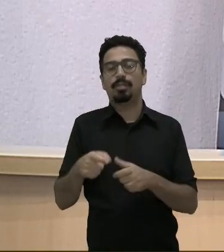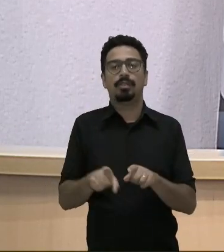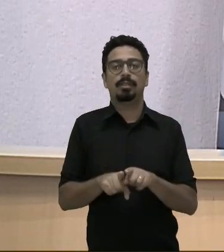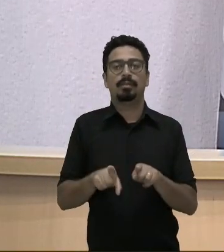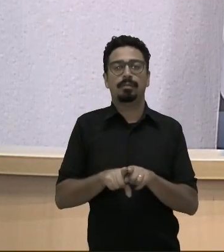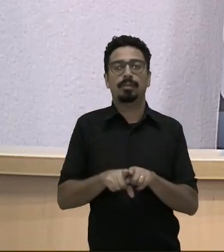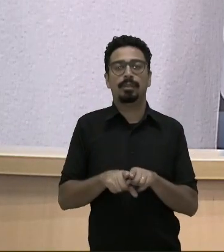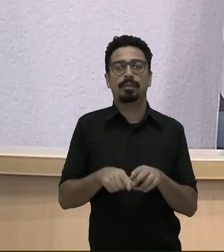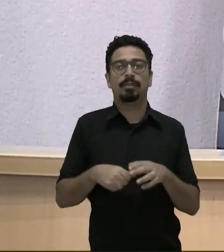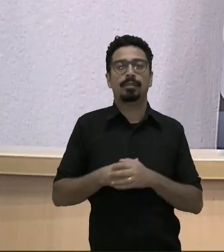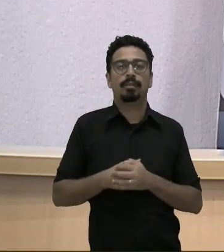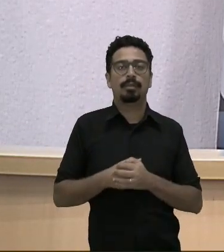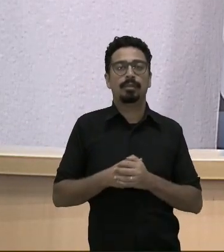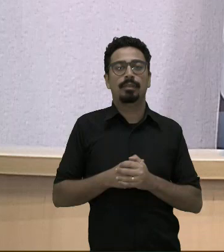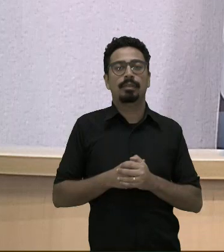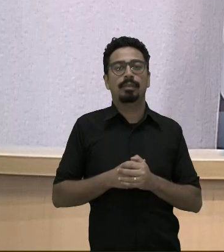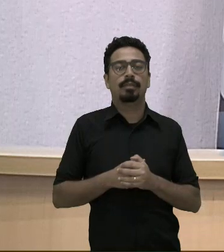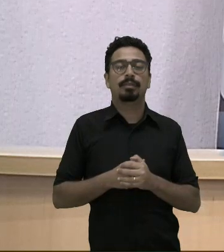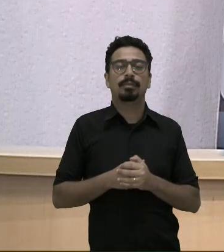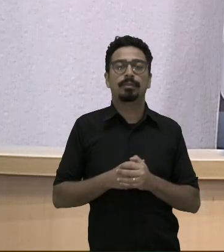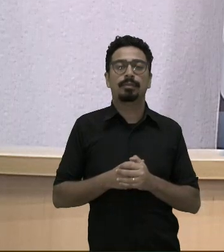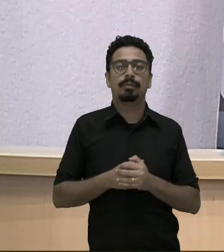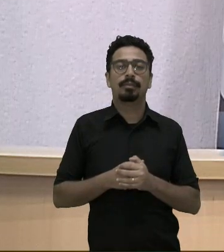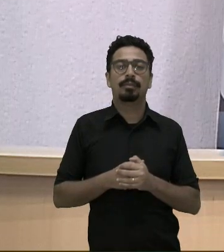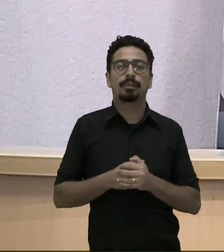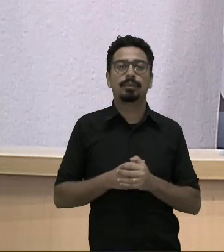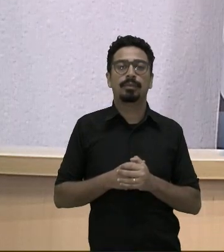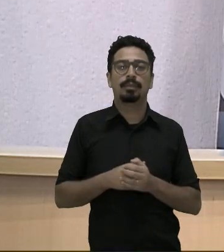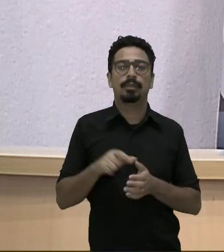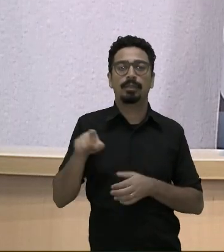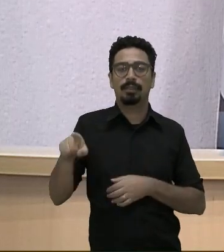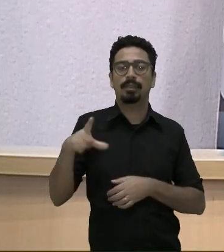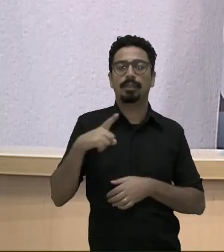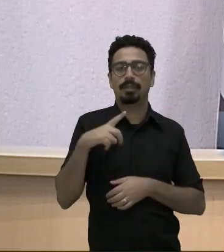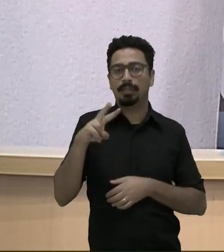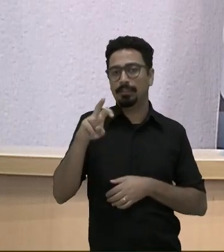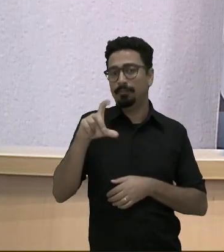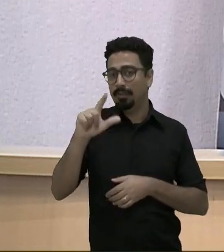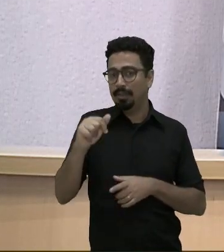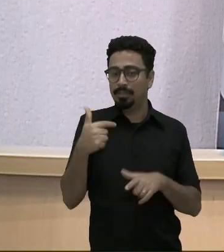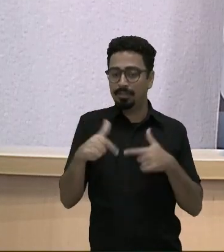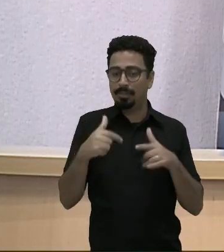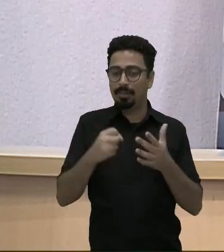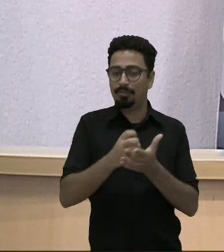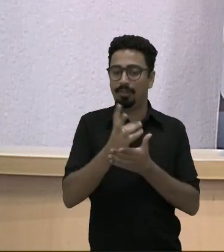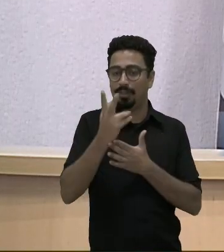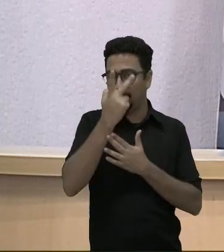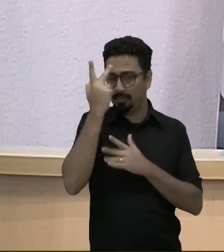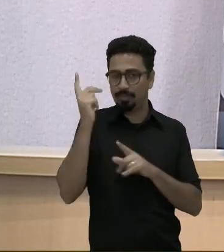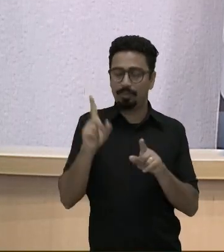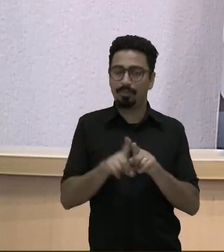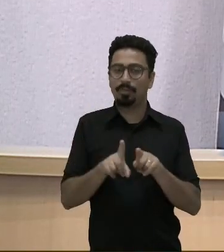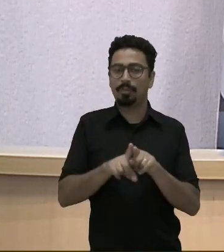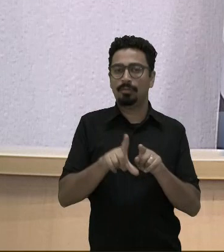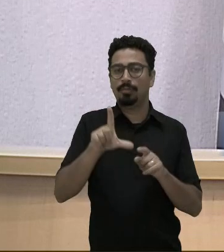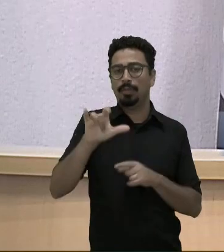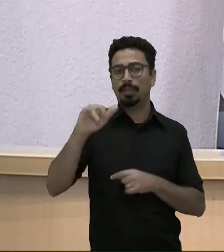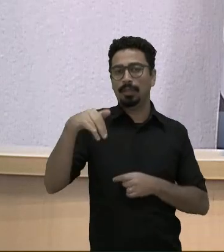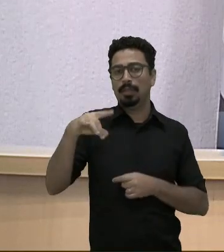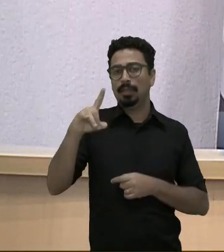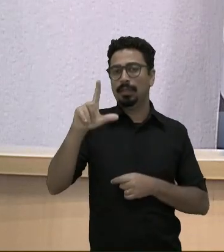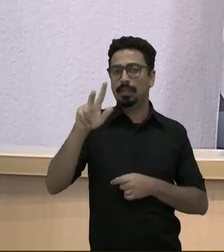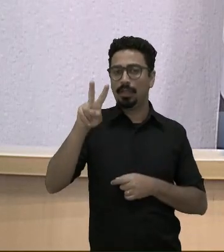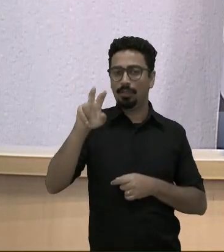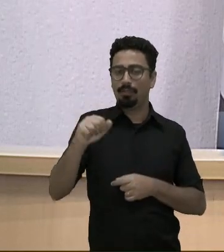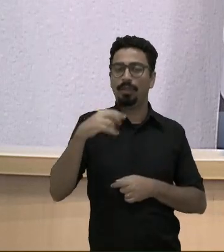É uma pessoa prestativa, ele gera bastante emprego para as pessoas. Aí nossa amiga Lindalva, para quem nunca, a